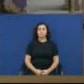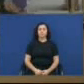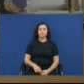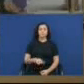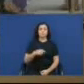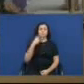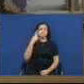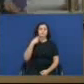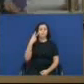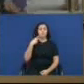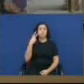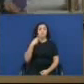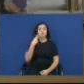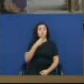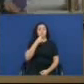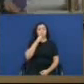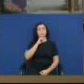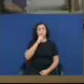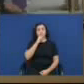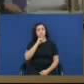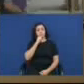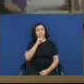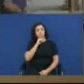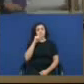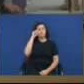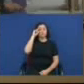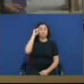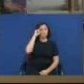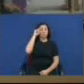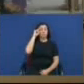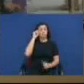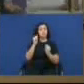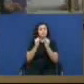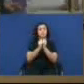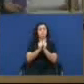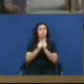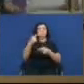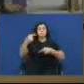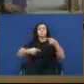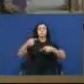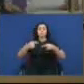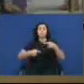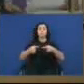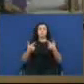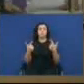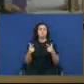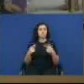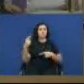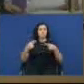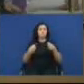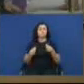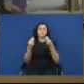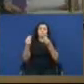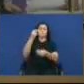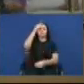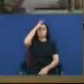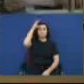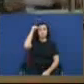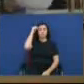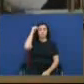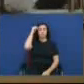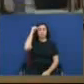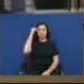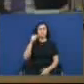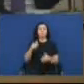são cujos autores são o vereador Raul e o vereador Faridzaine, está em discussão. Não havendo quem queira discutir, ao Executivo.